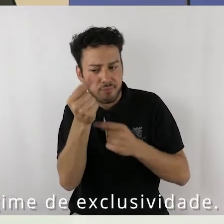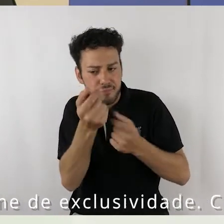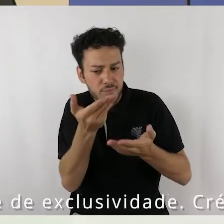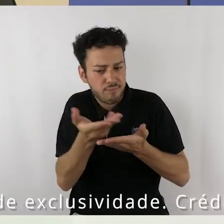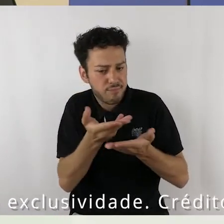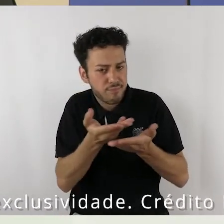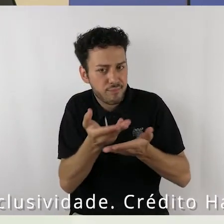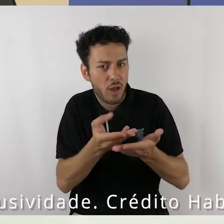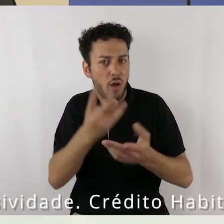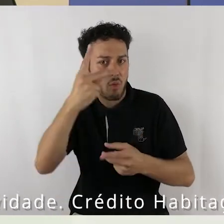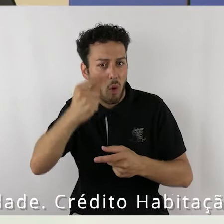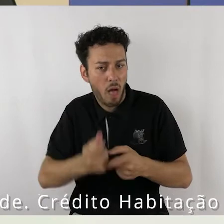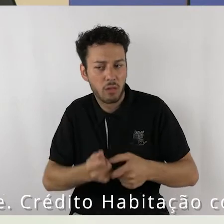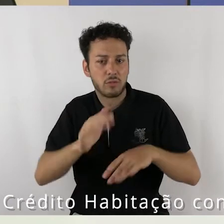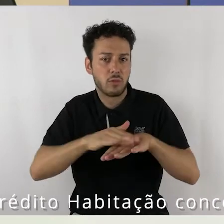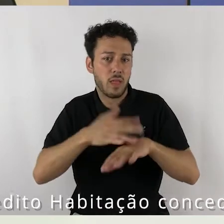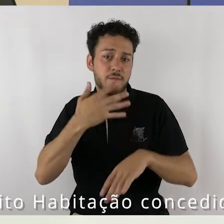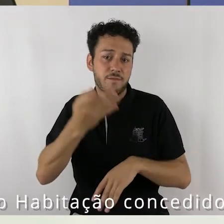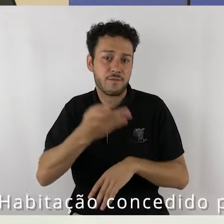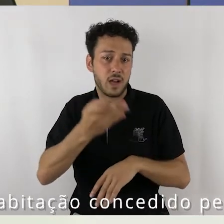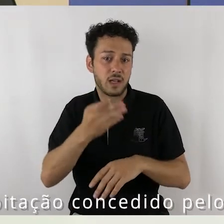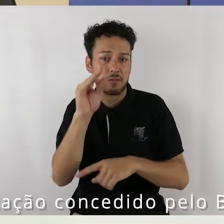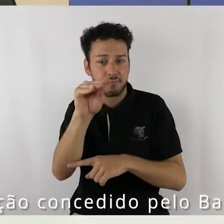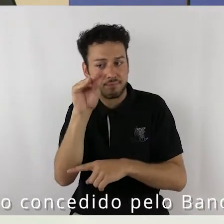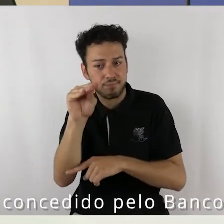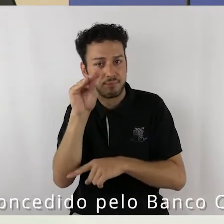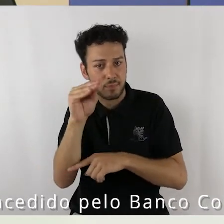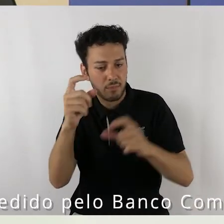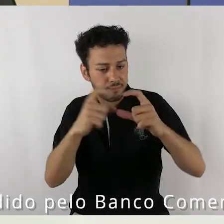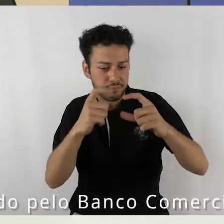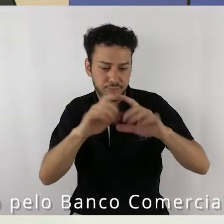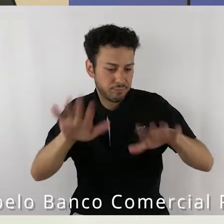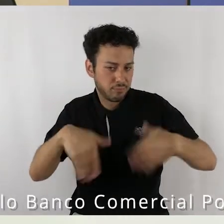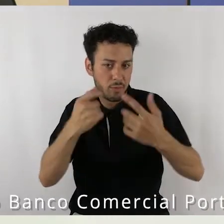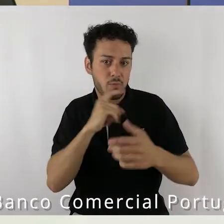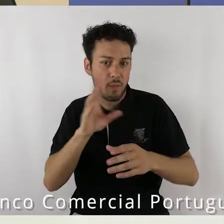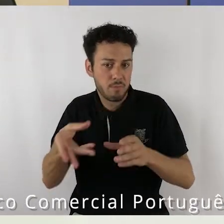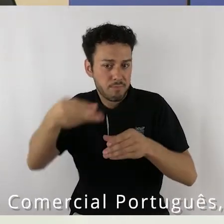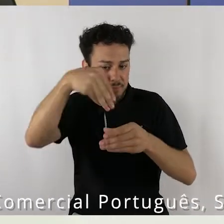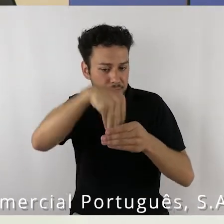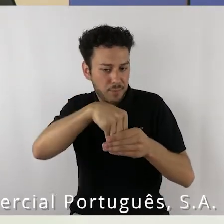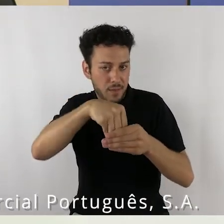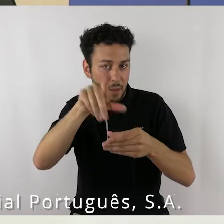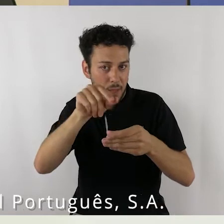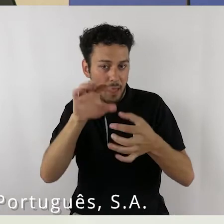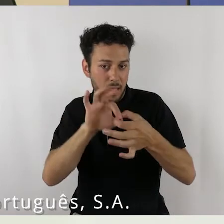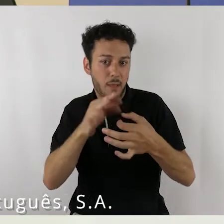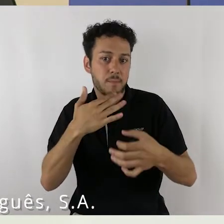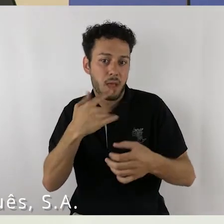valores porque lá está a face aos serviços que possam estar envolvidos